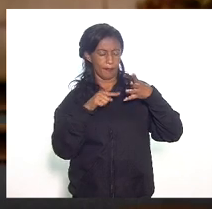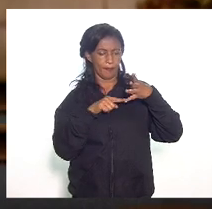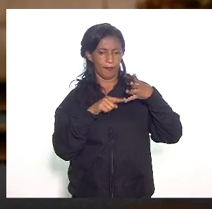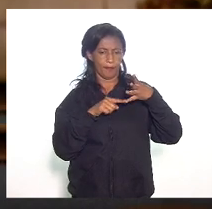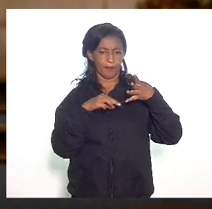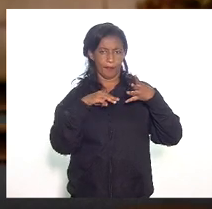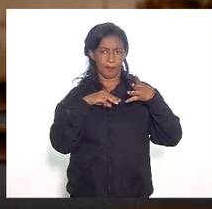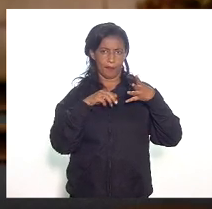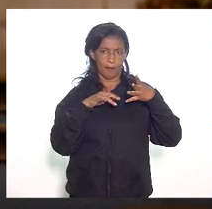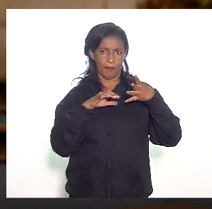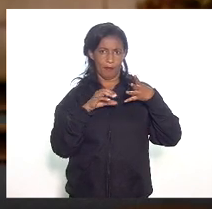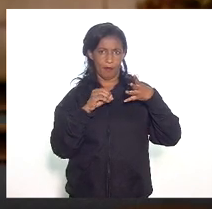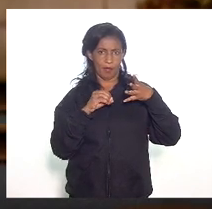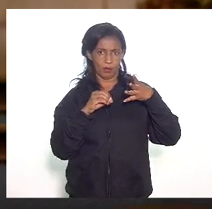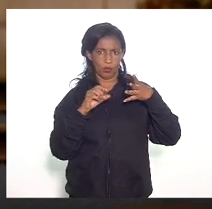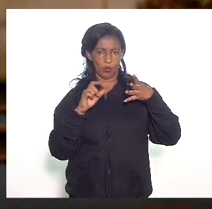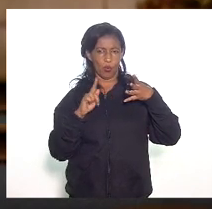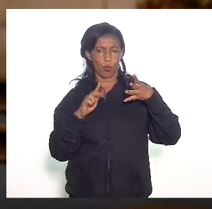Gualberto